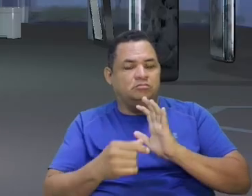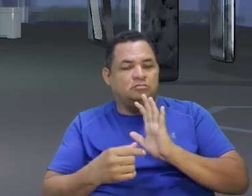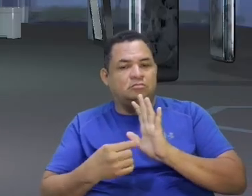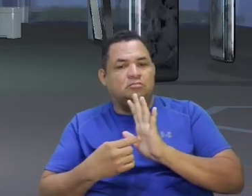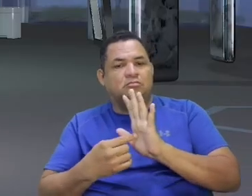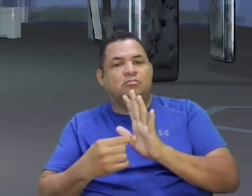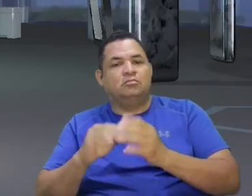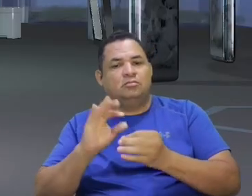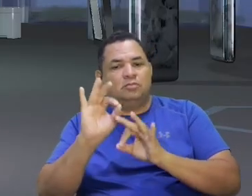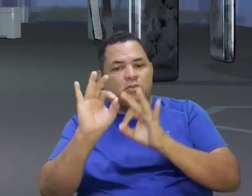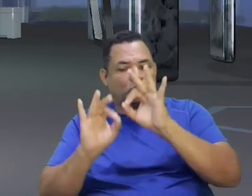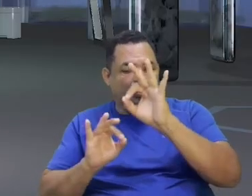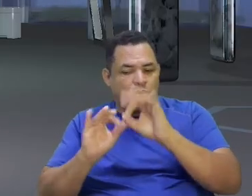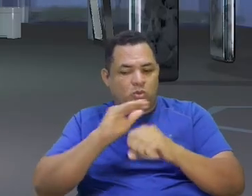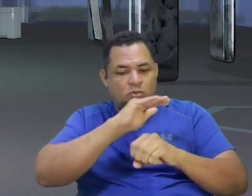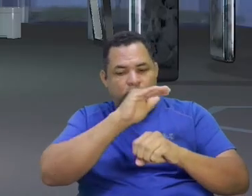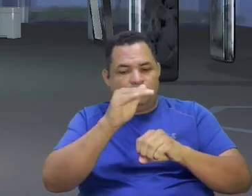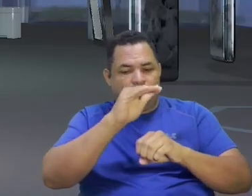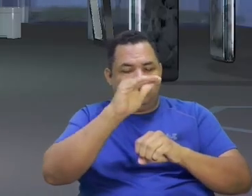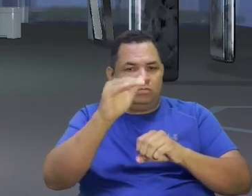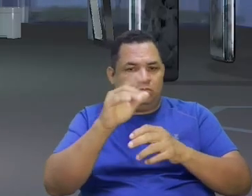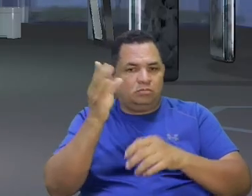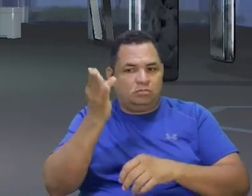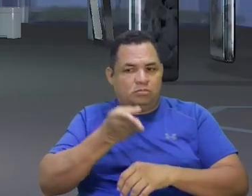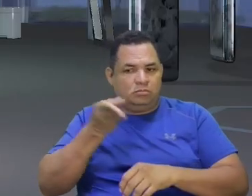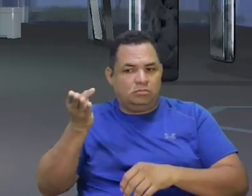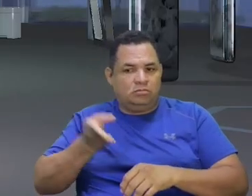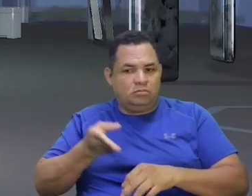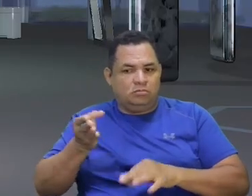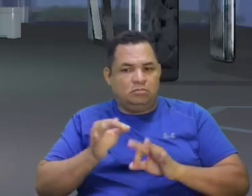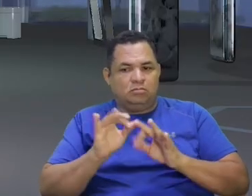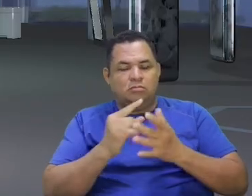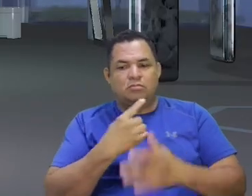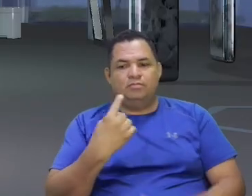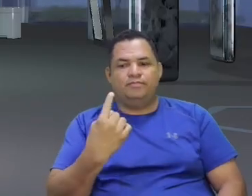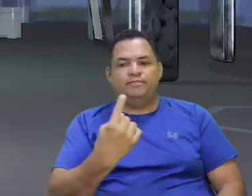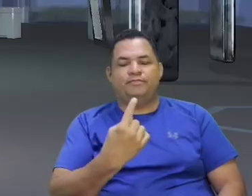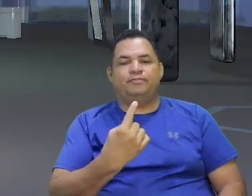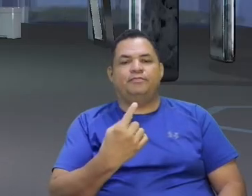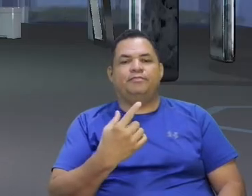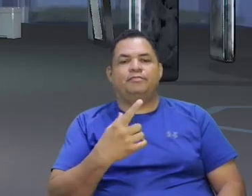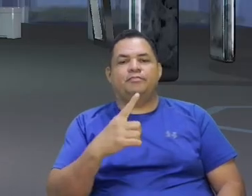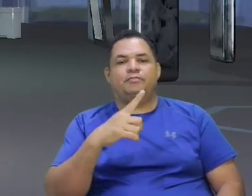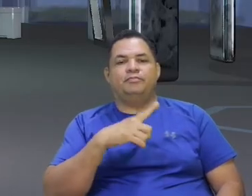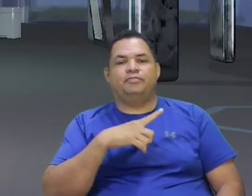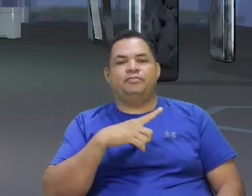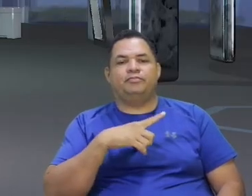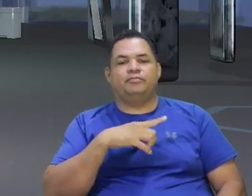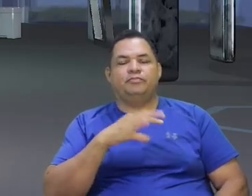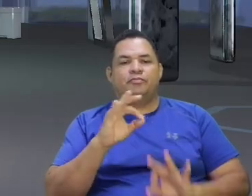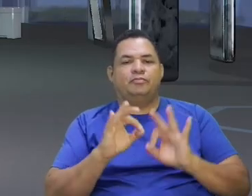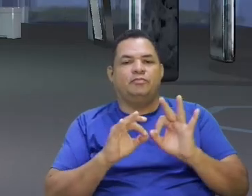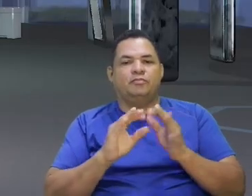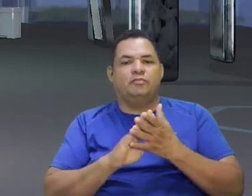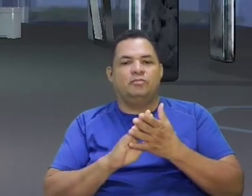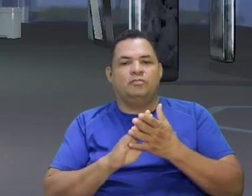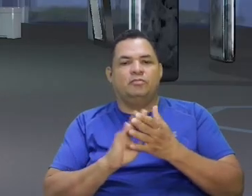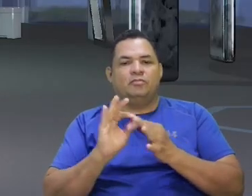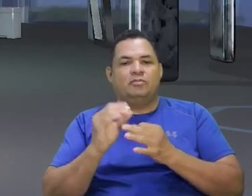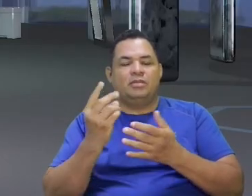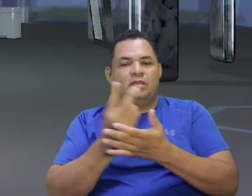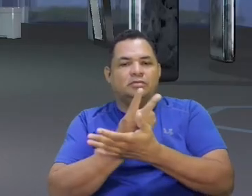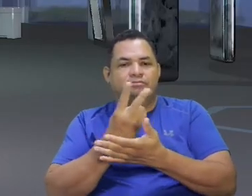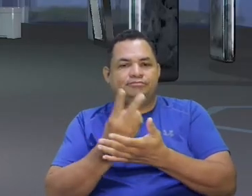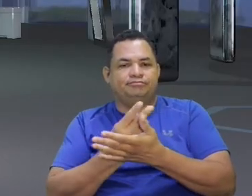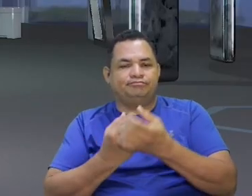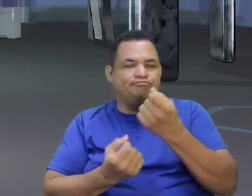e redistribuir pelo diagrama de Linus-Pauling, nós vamos ter ali uma distribuição